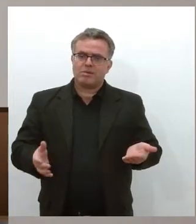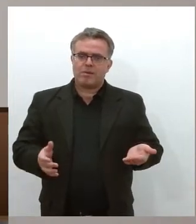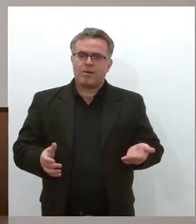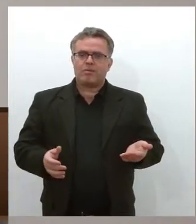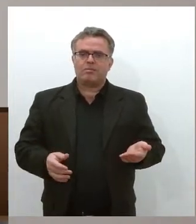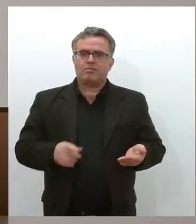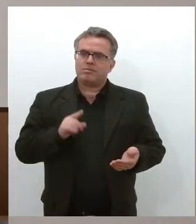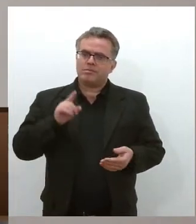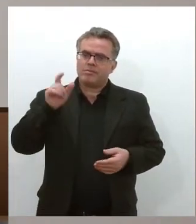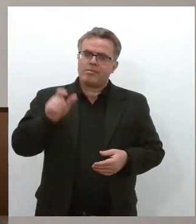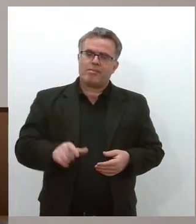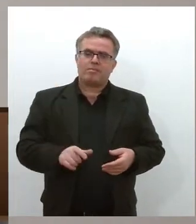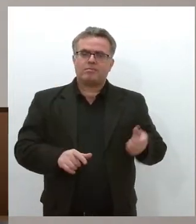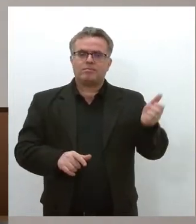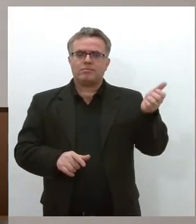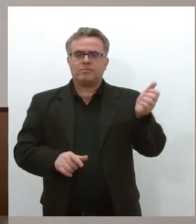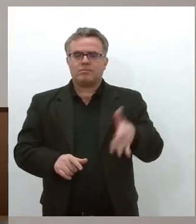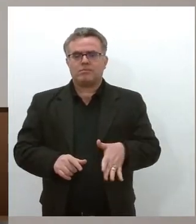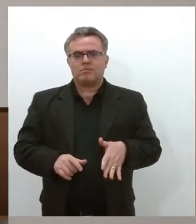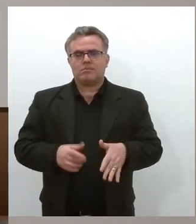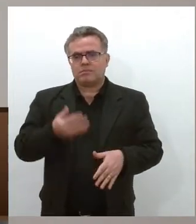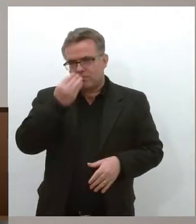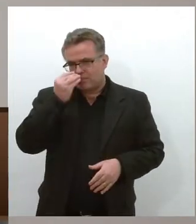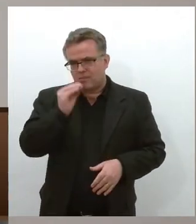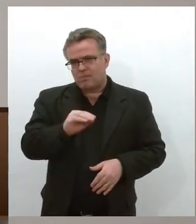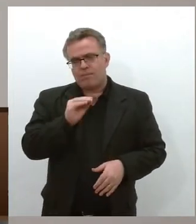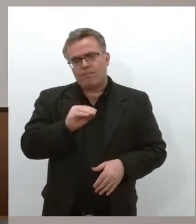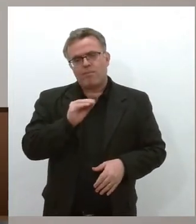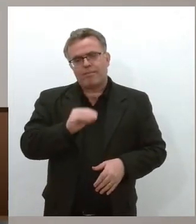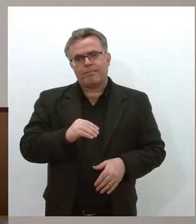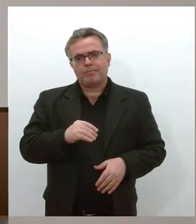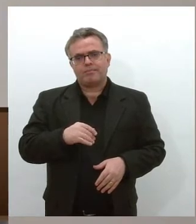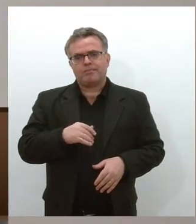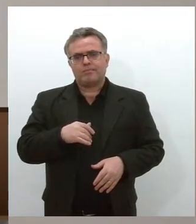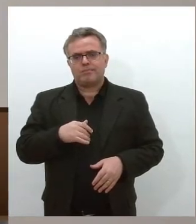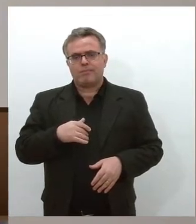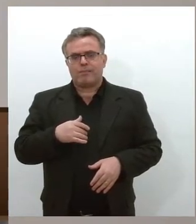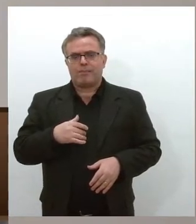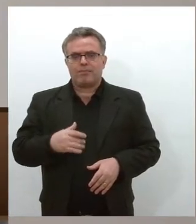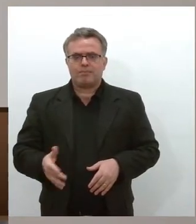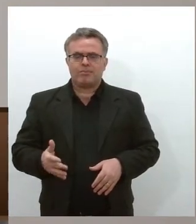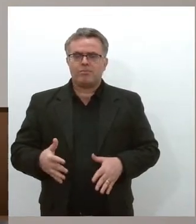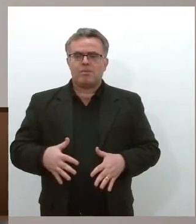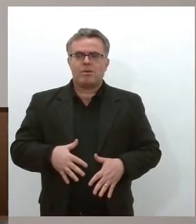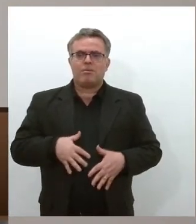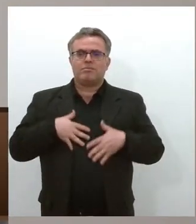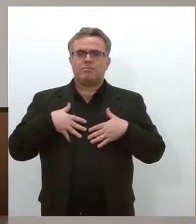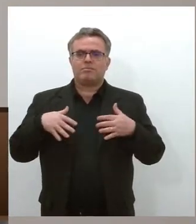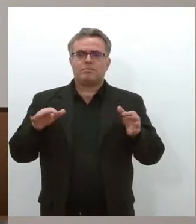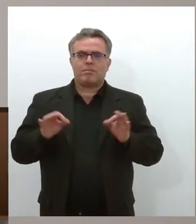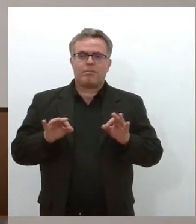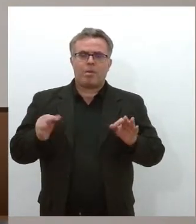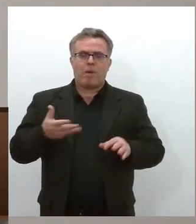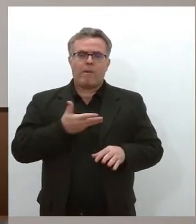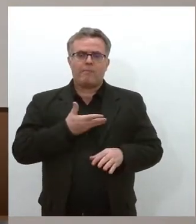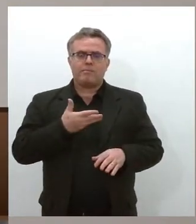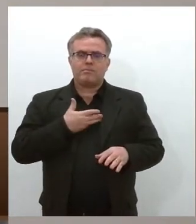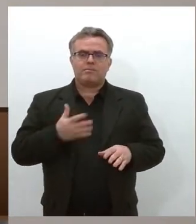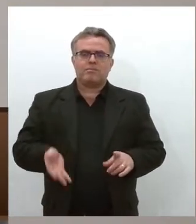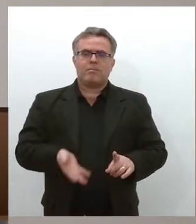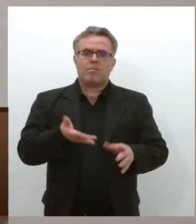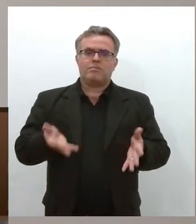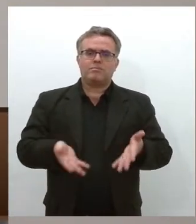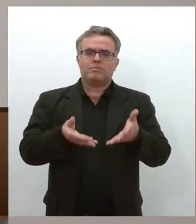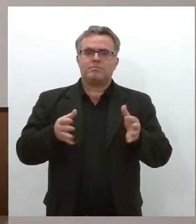acaba tendo esse desprestígio ou desincentivo da sua família, dos seus amigos, que deveriam ser os primeiros